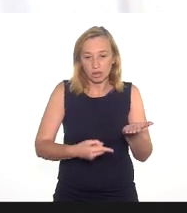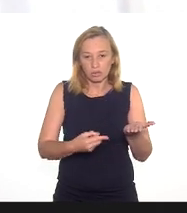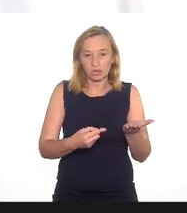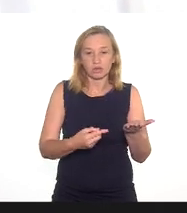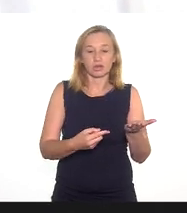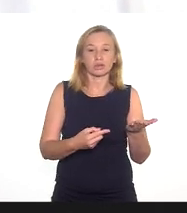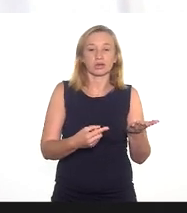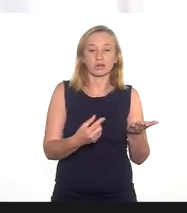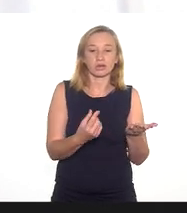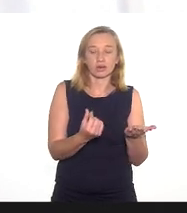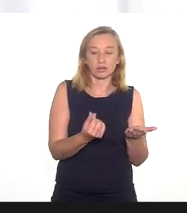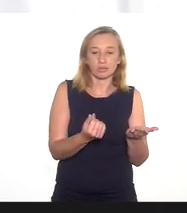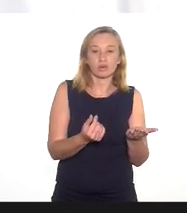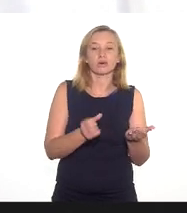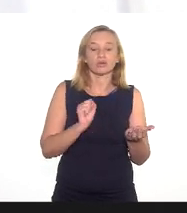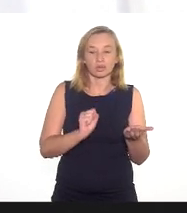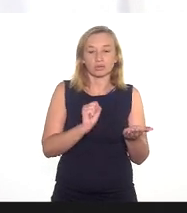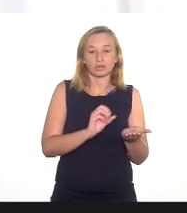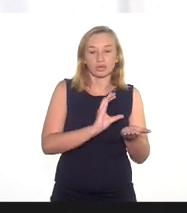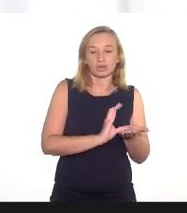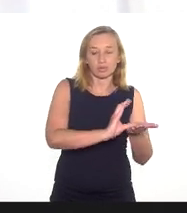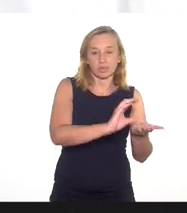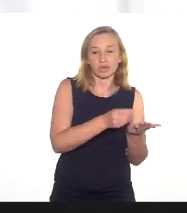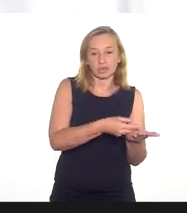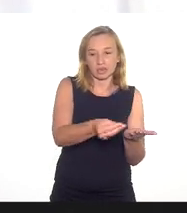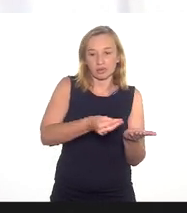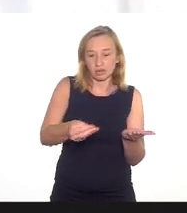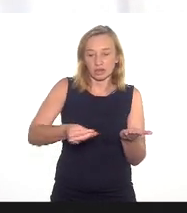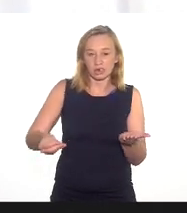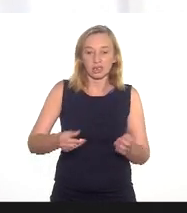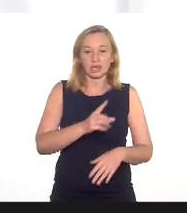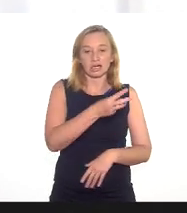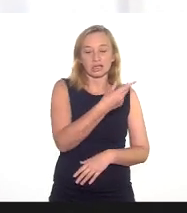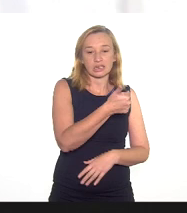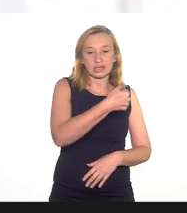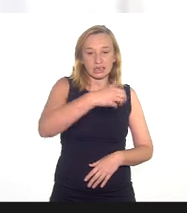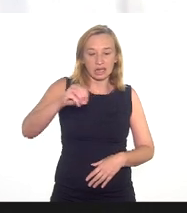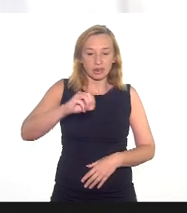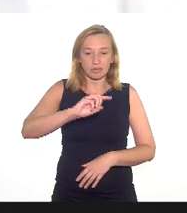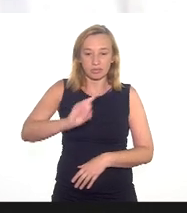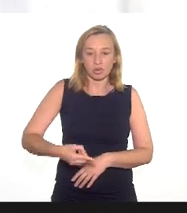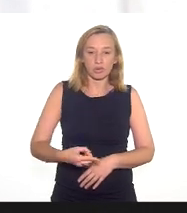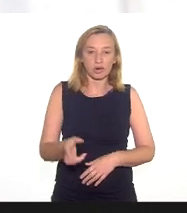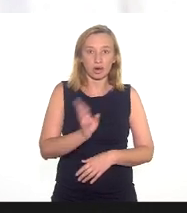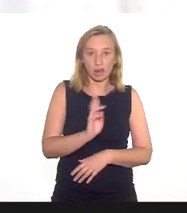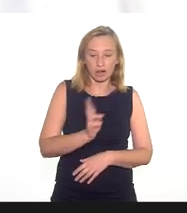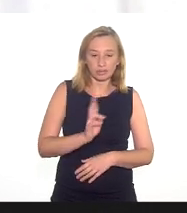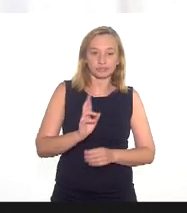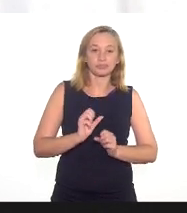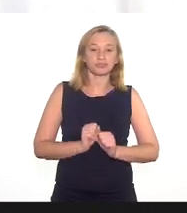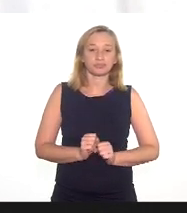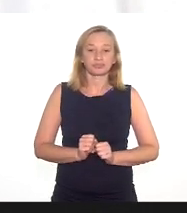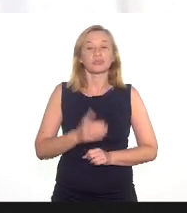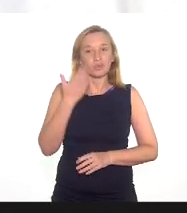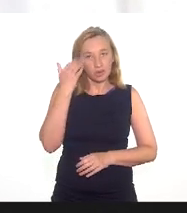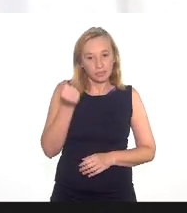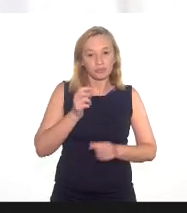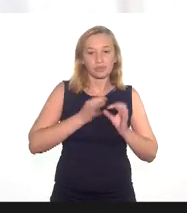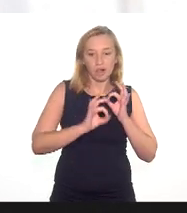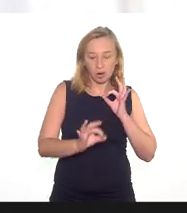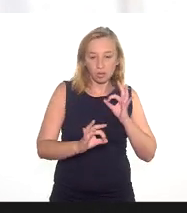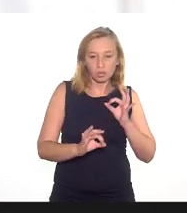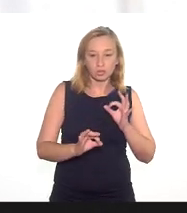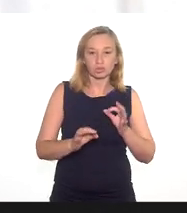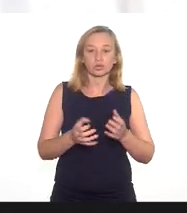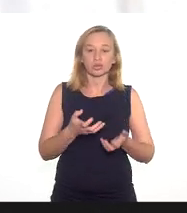nós fizemos um repasse de verba de CID para Antônio Sarlo de R$100 mil. Para poder... Assim, a gente sabe que está longe de ser o